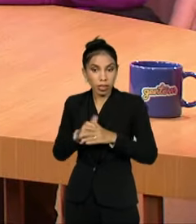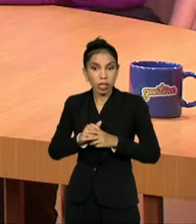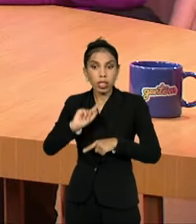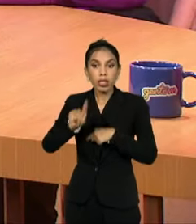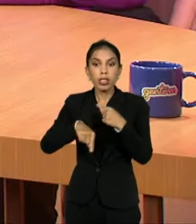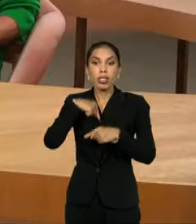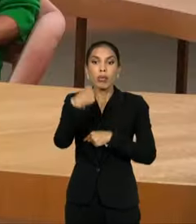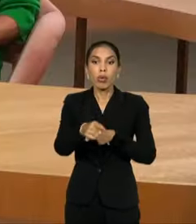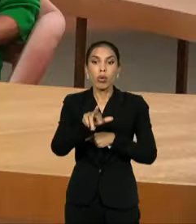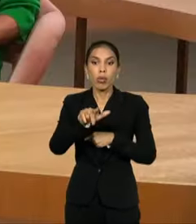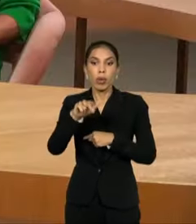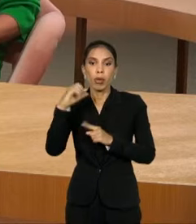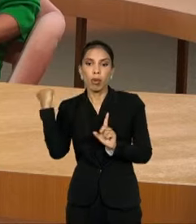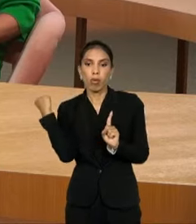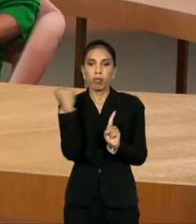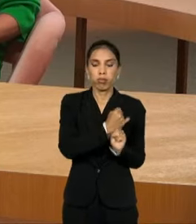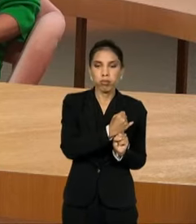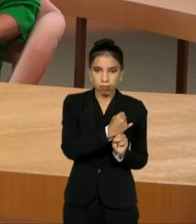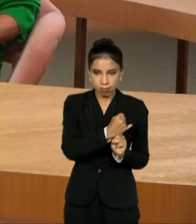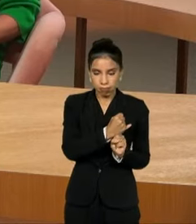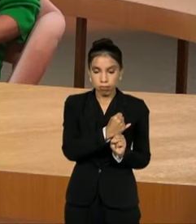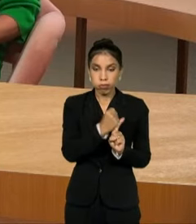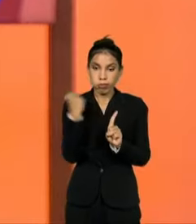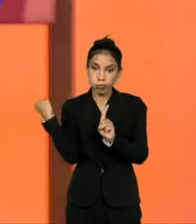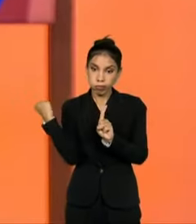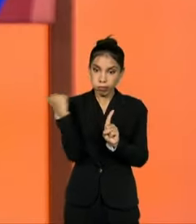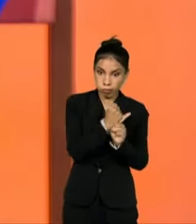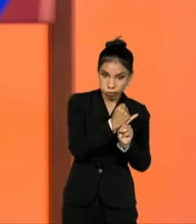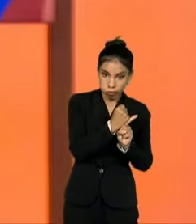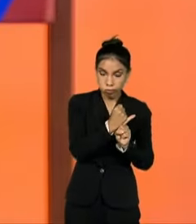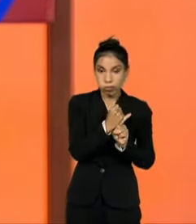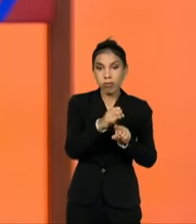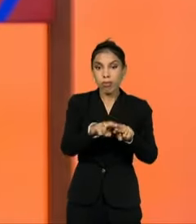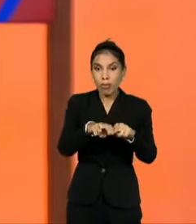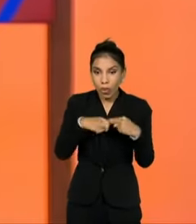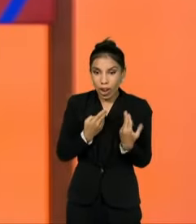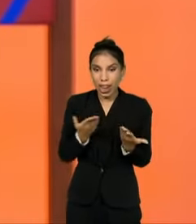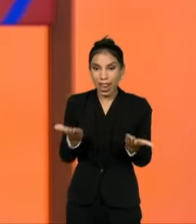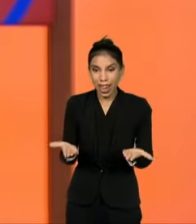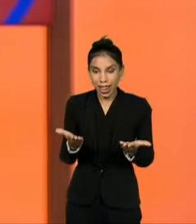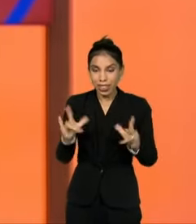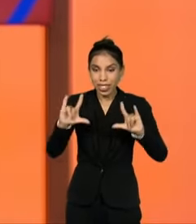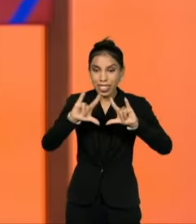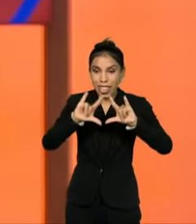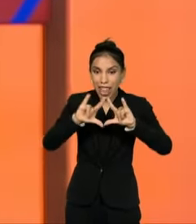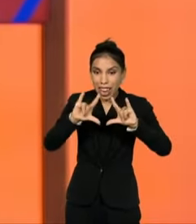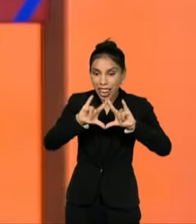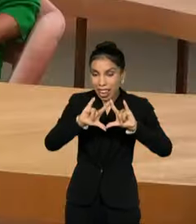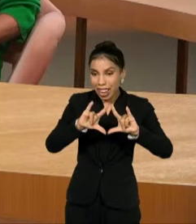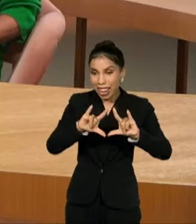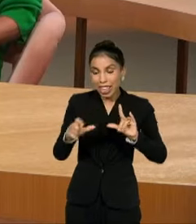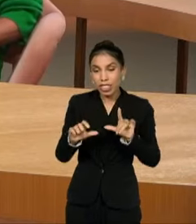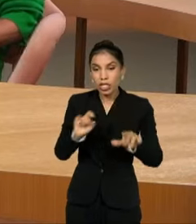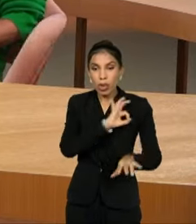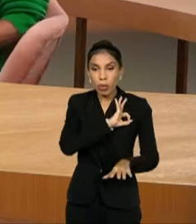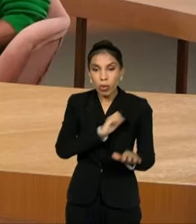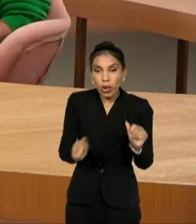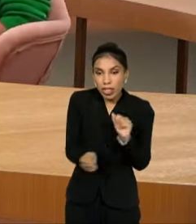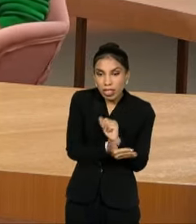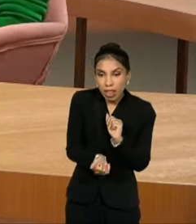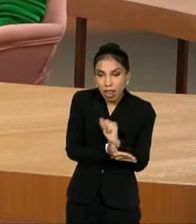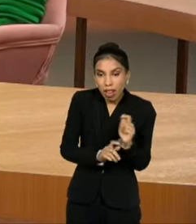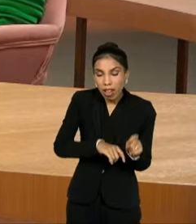meu irmão foi assassinado. Então, meu irmão é assassinado por essa lógica das milícias, por esta e razão. E como se não